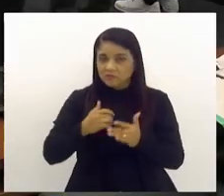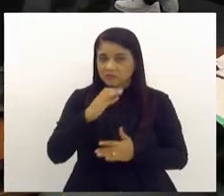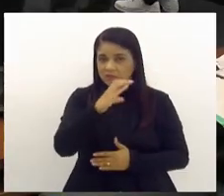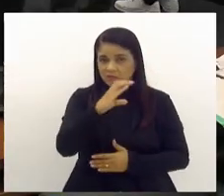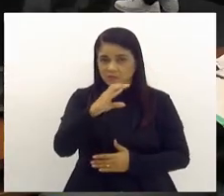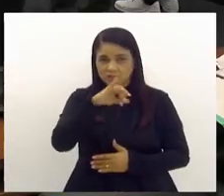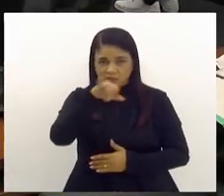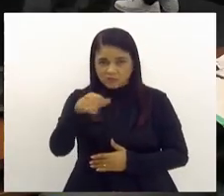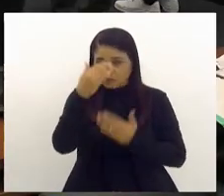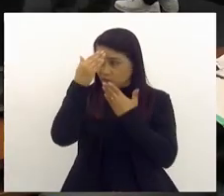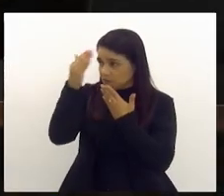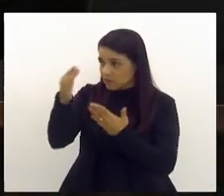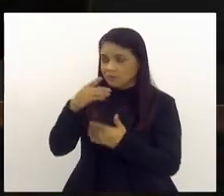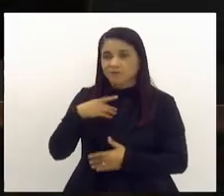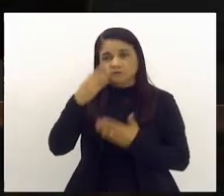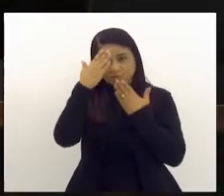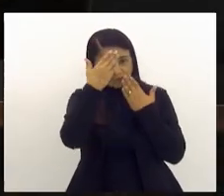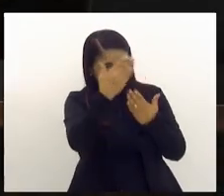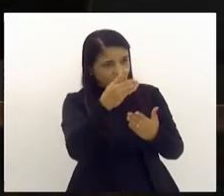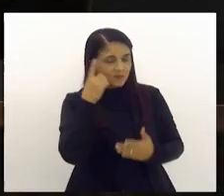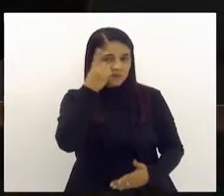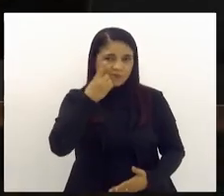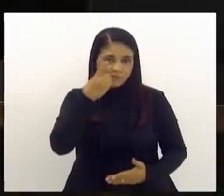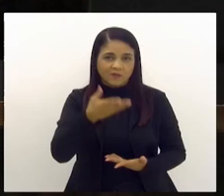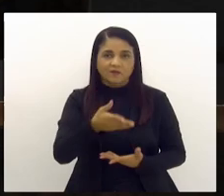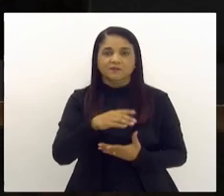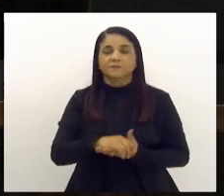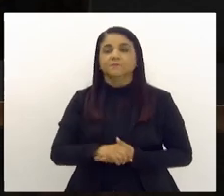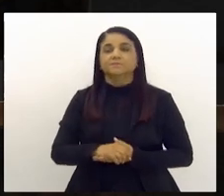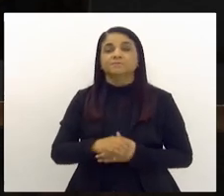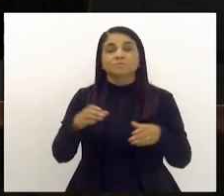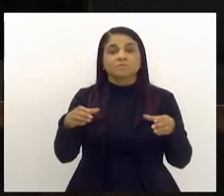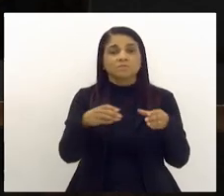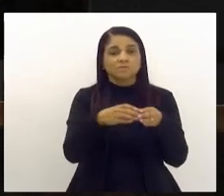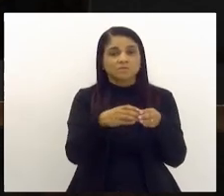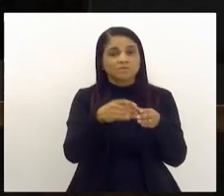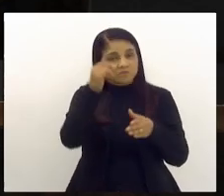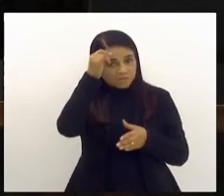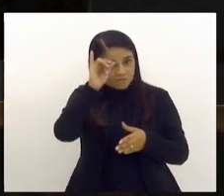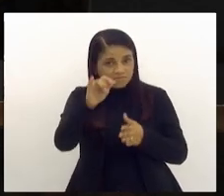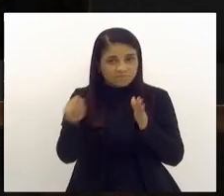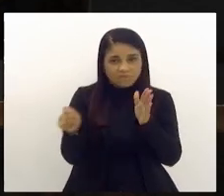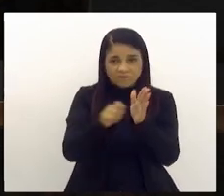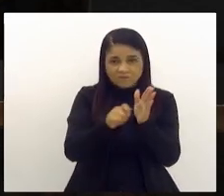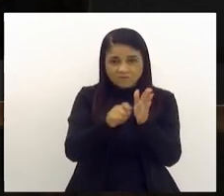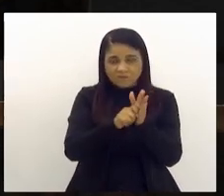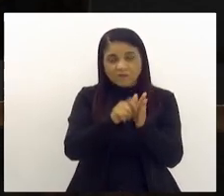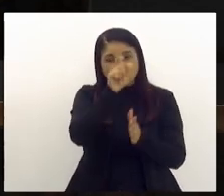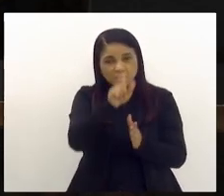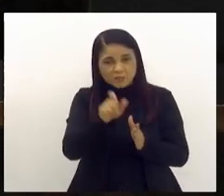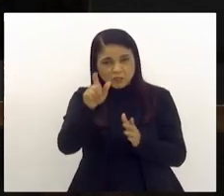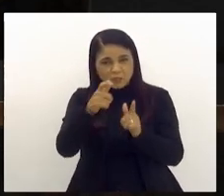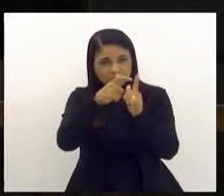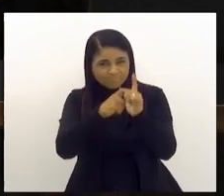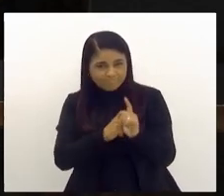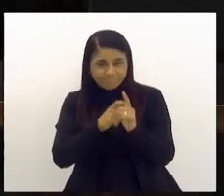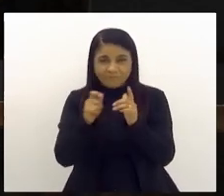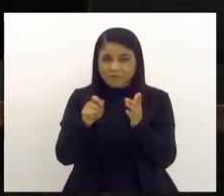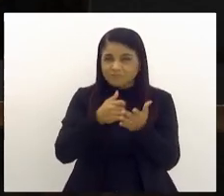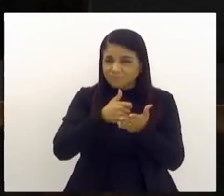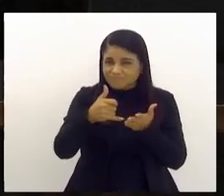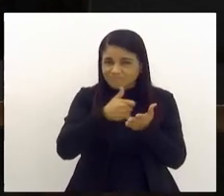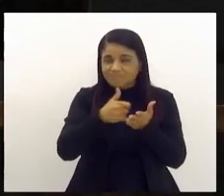obrigado, presidenta Takimoto. Pela Comissão de Prevenção ao Uso de Drogas e Dependentes Químicos em geral, deputado